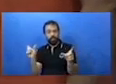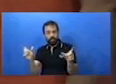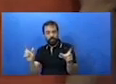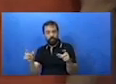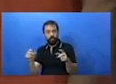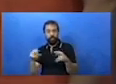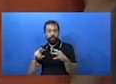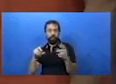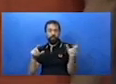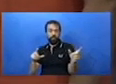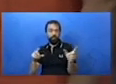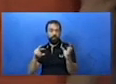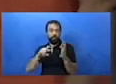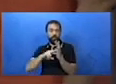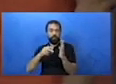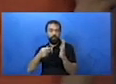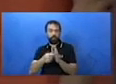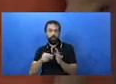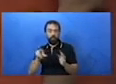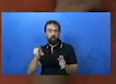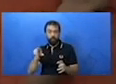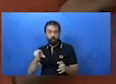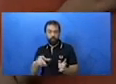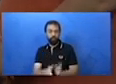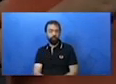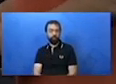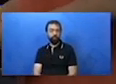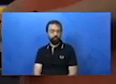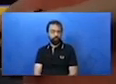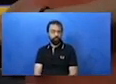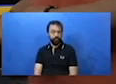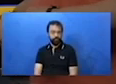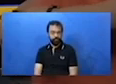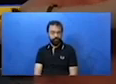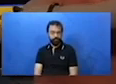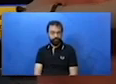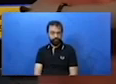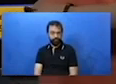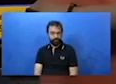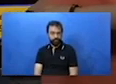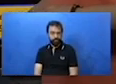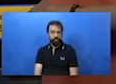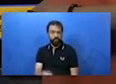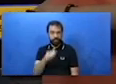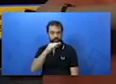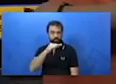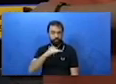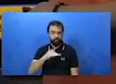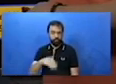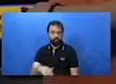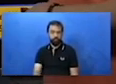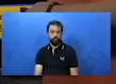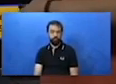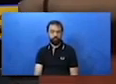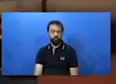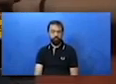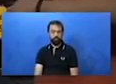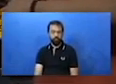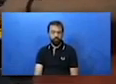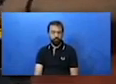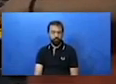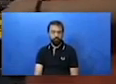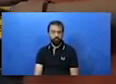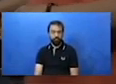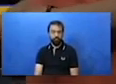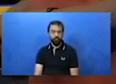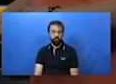letra A, letra B, letra C e a letra D, para você procurar aí um sinônimo para essas palavras destacadas. peço